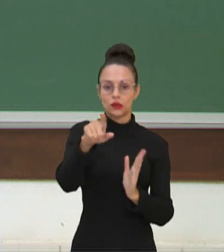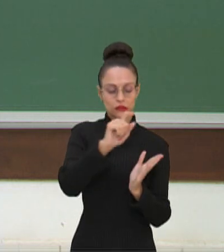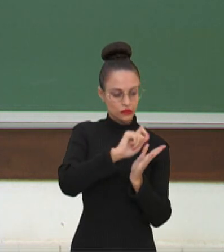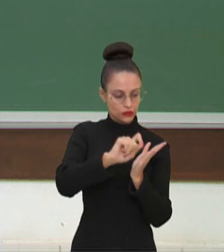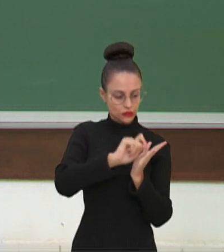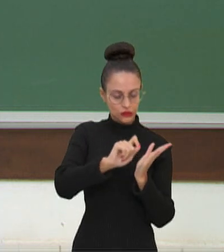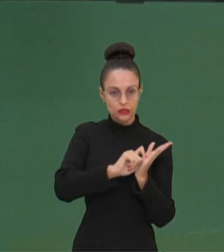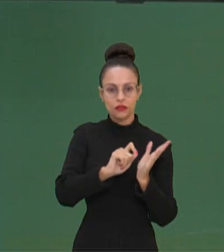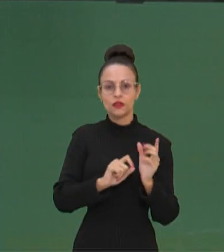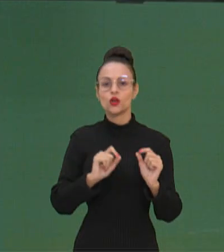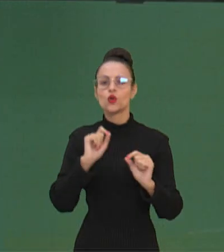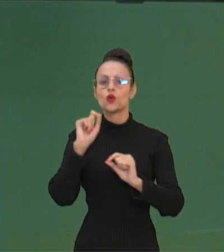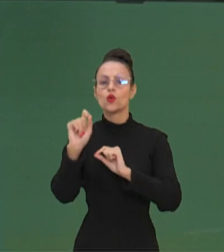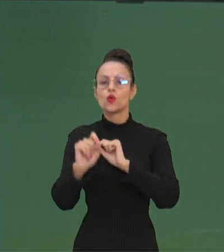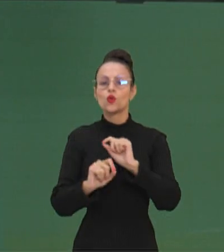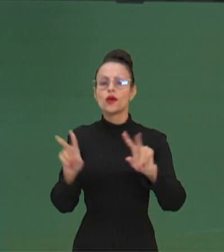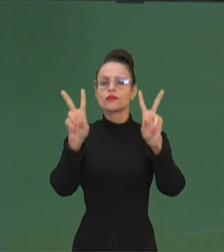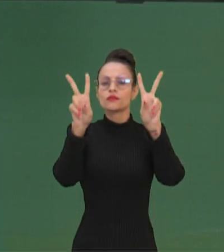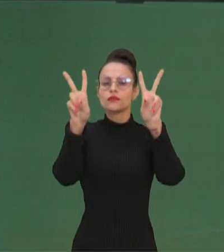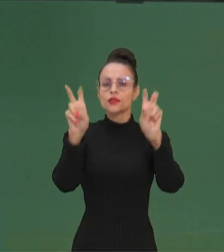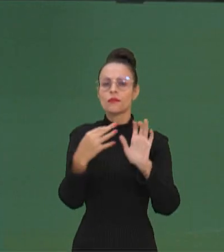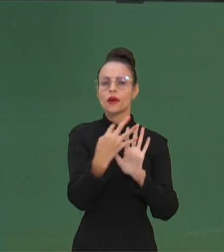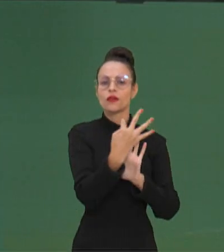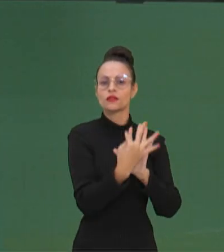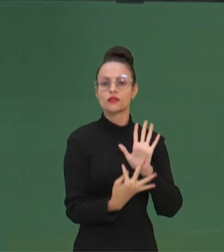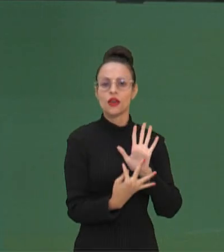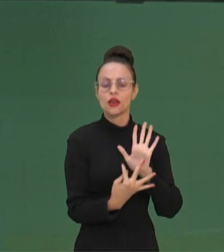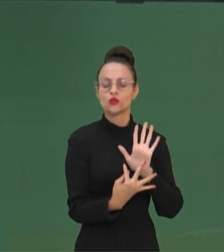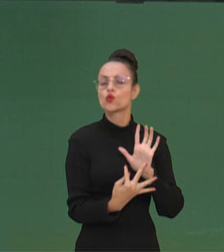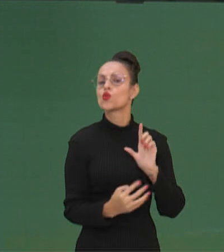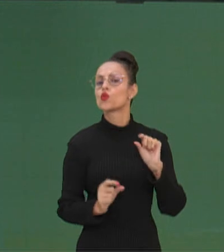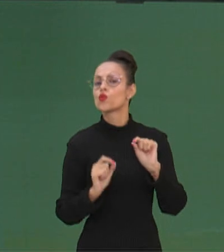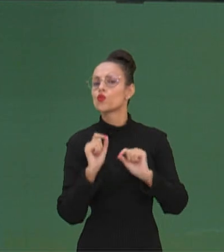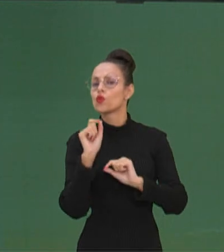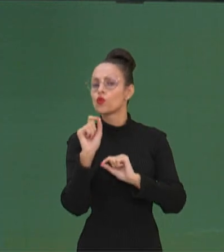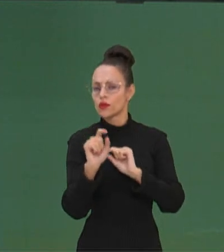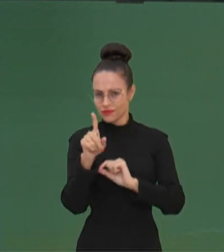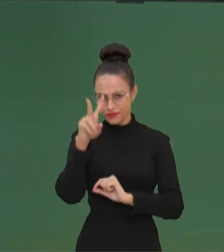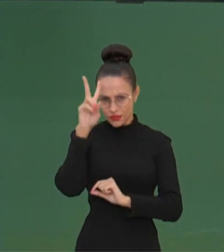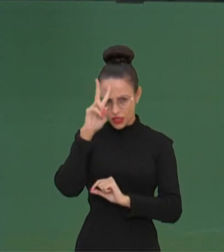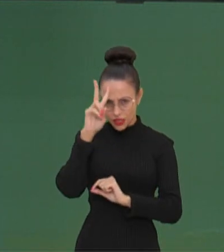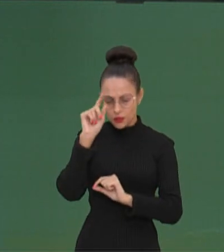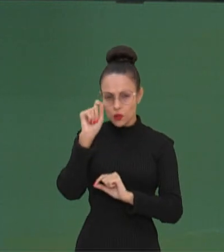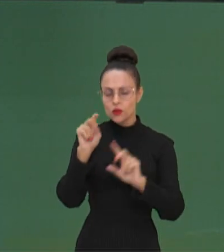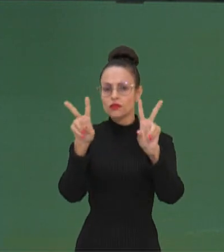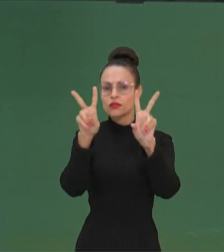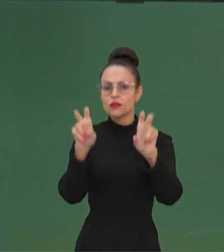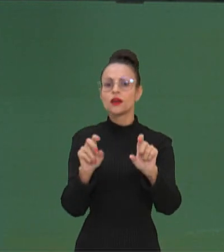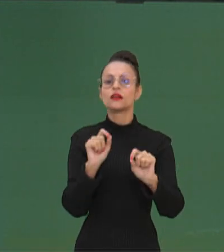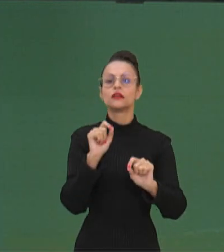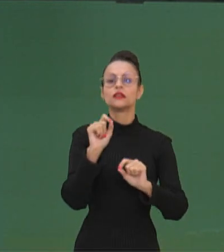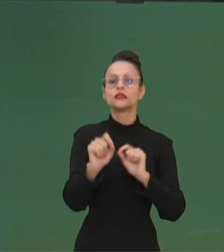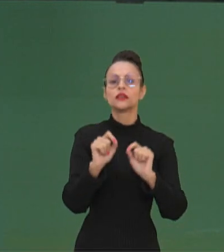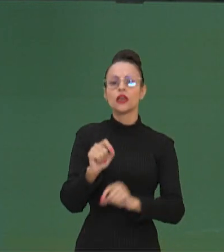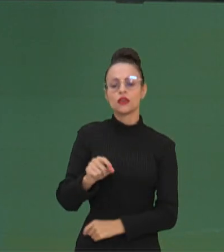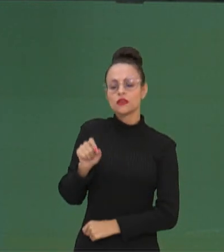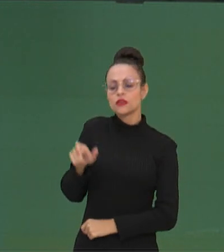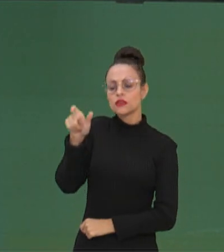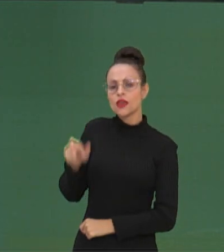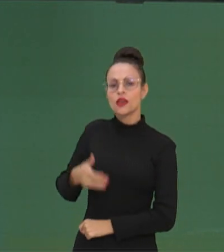pessoal. Qual é o tema do texto? Lembrando que tema e assunto são diferentes. Quem que conta